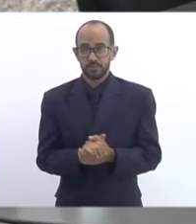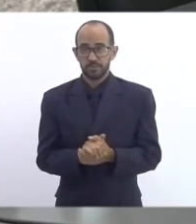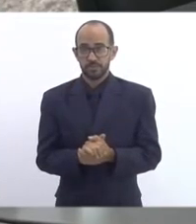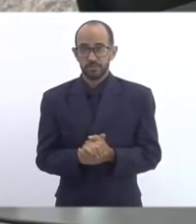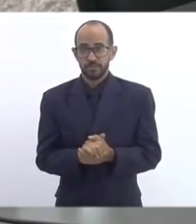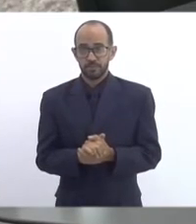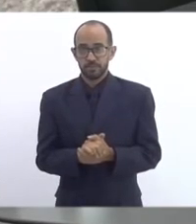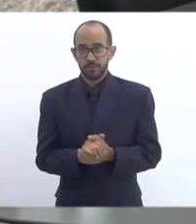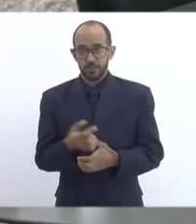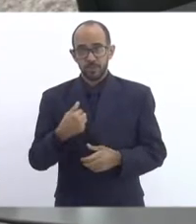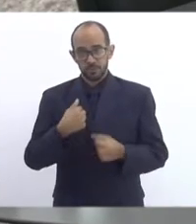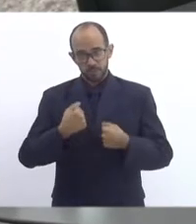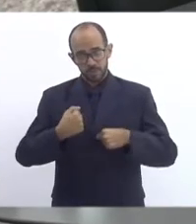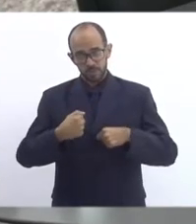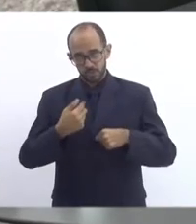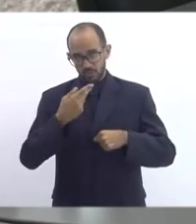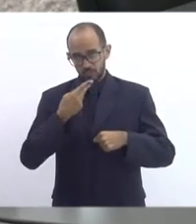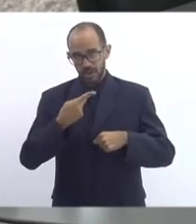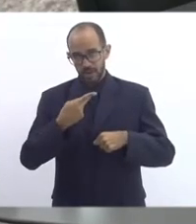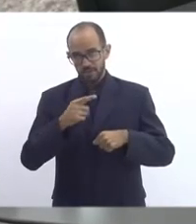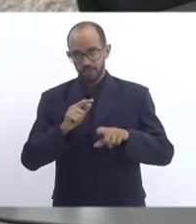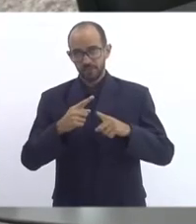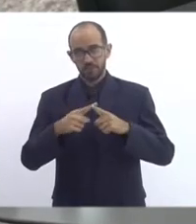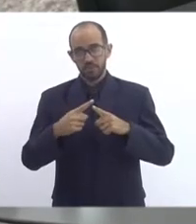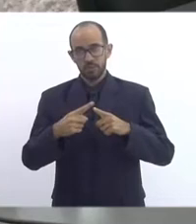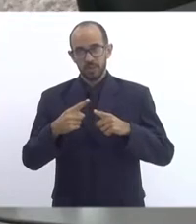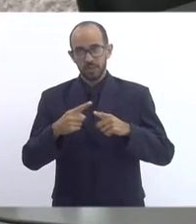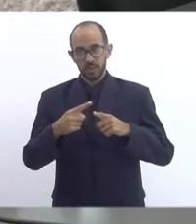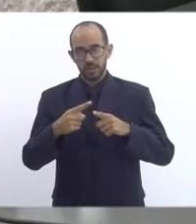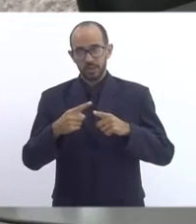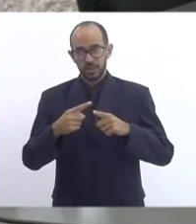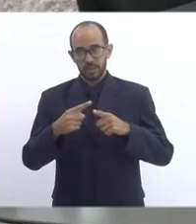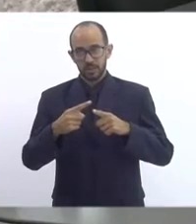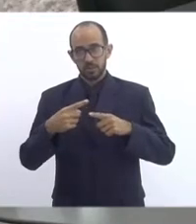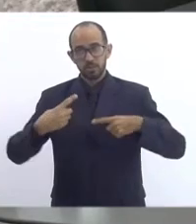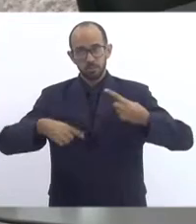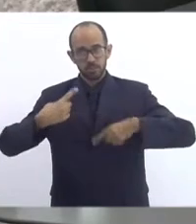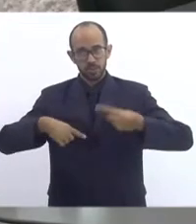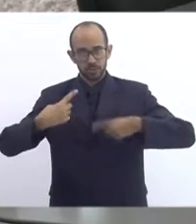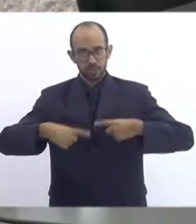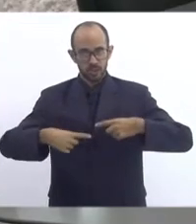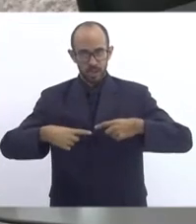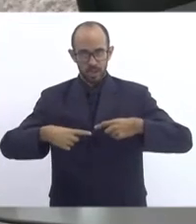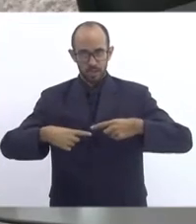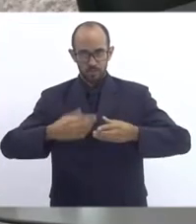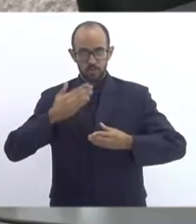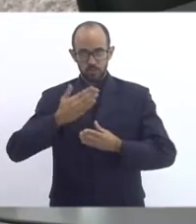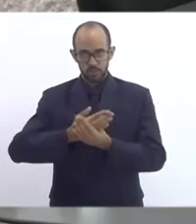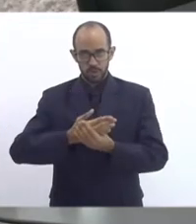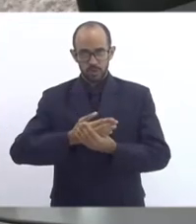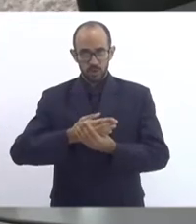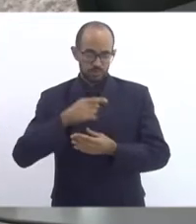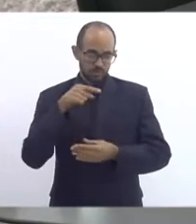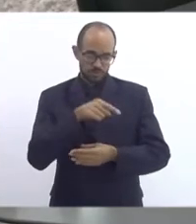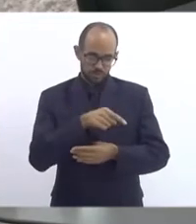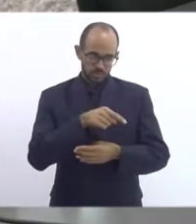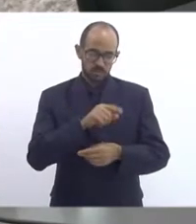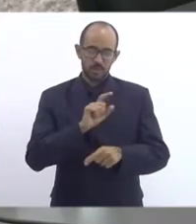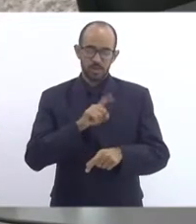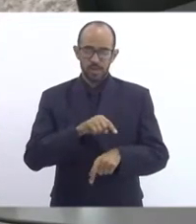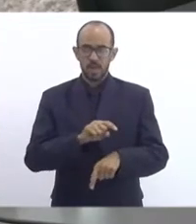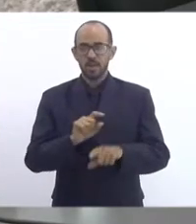Eu preciso fazer esse comentário, porque. Trazer uma questão como essa, politizar um processo desse, é de uma...